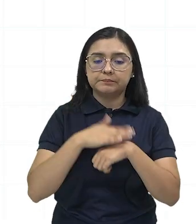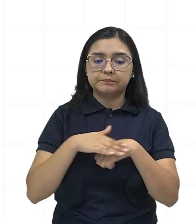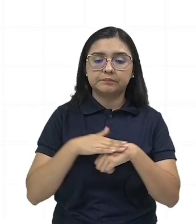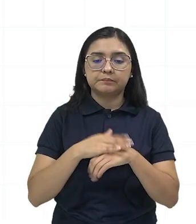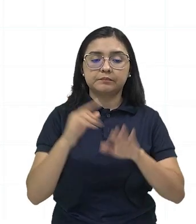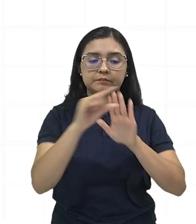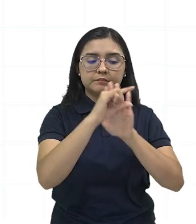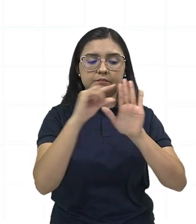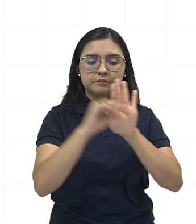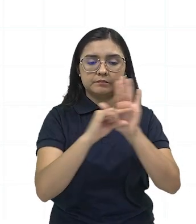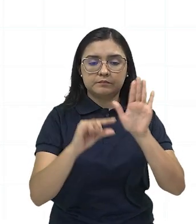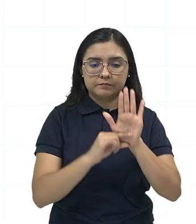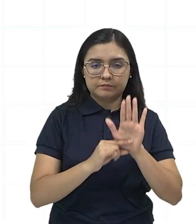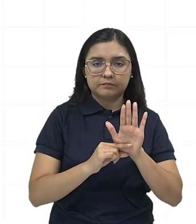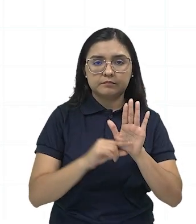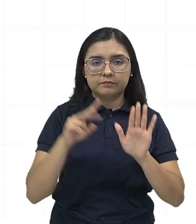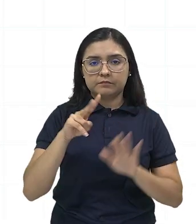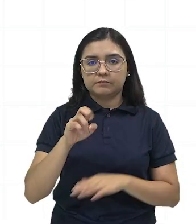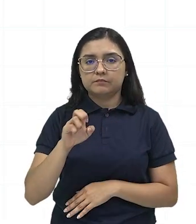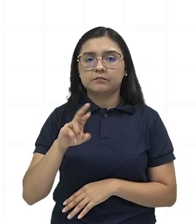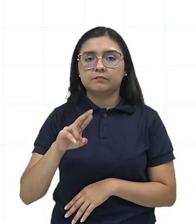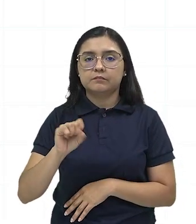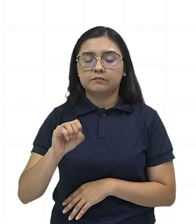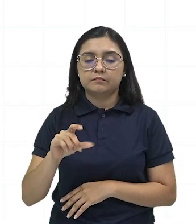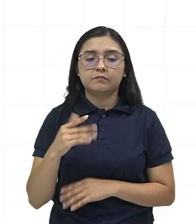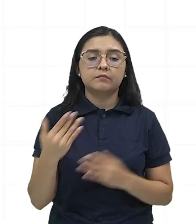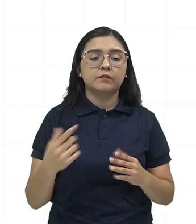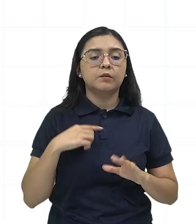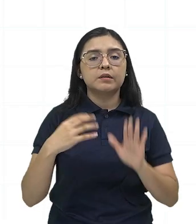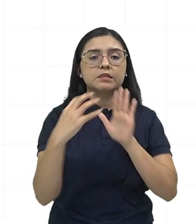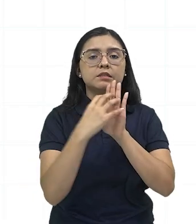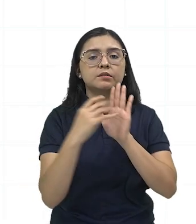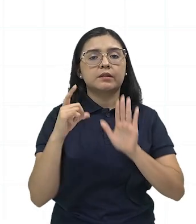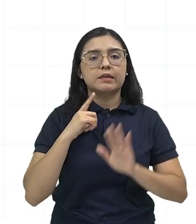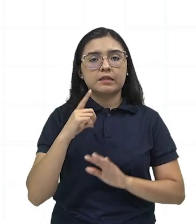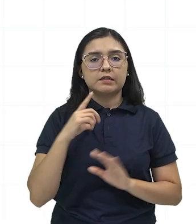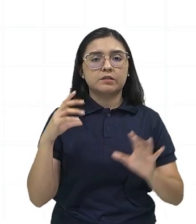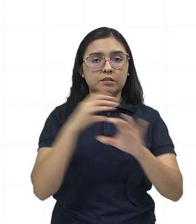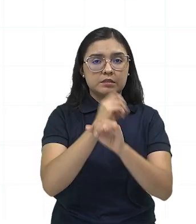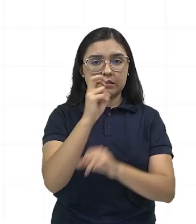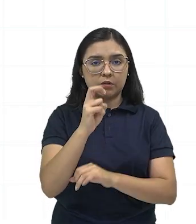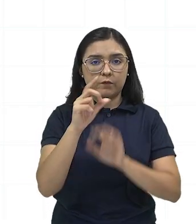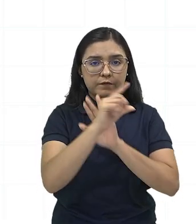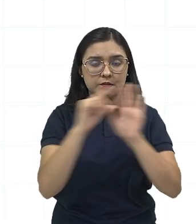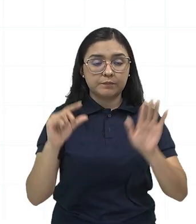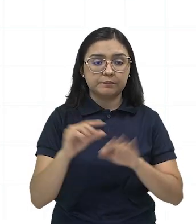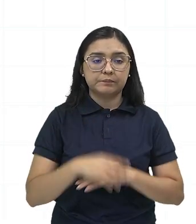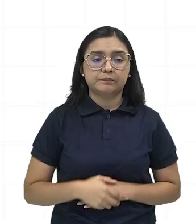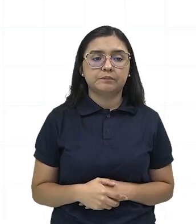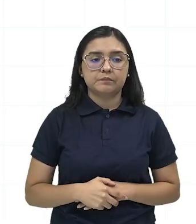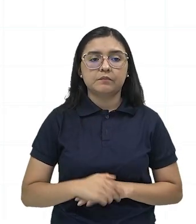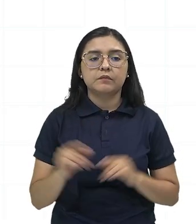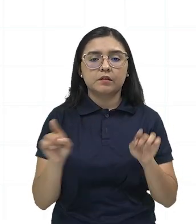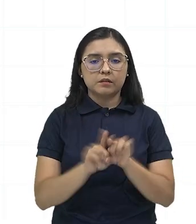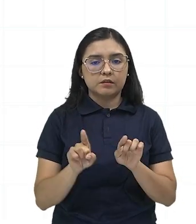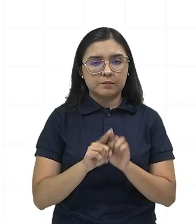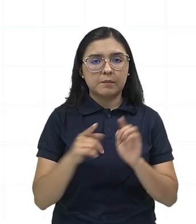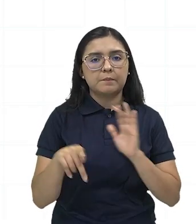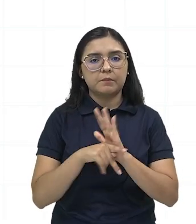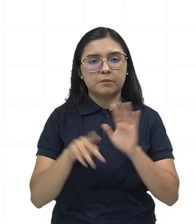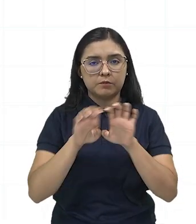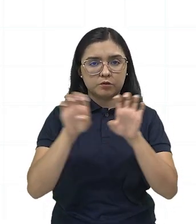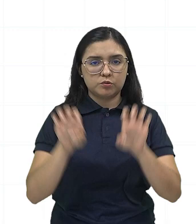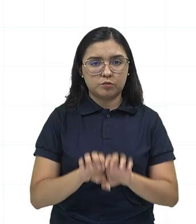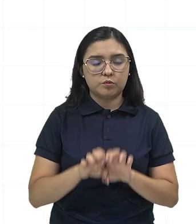verso, nesse trecho nós temos 5 versos. Na sequência, também faz parte da estrutura do meu poema